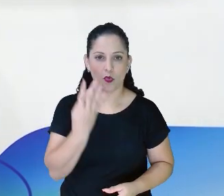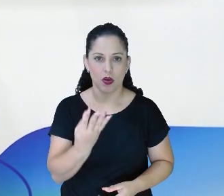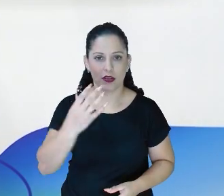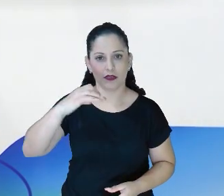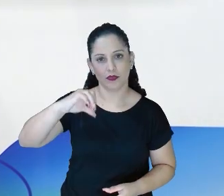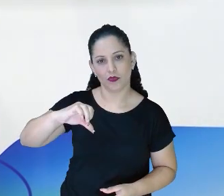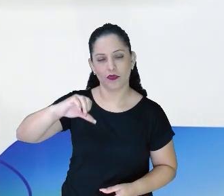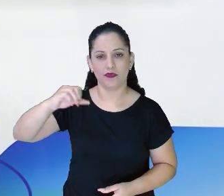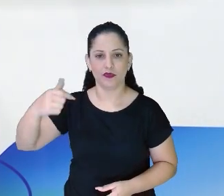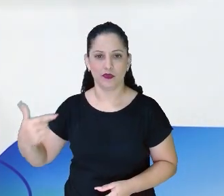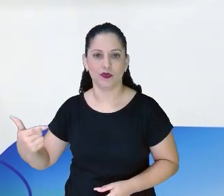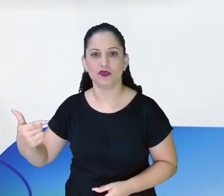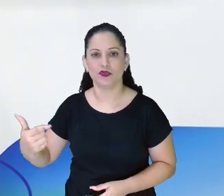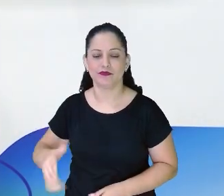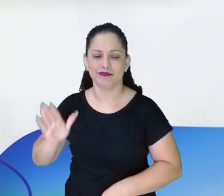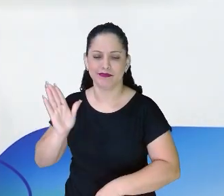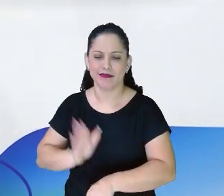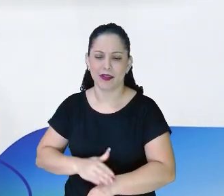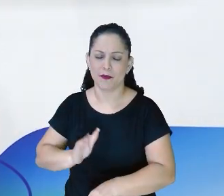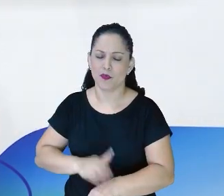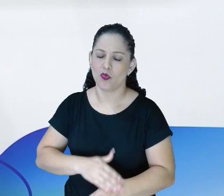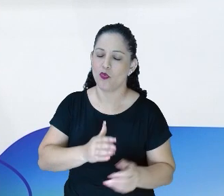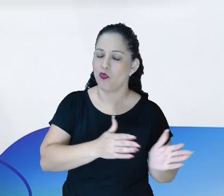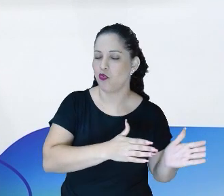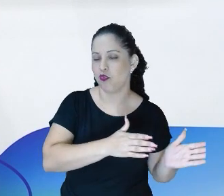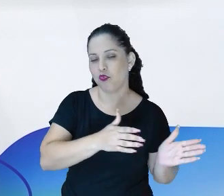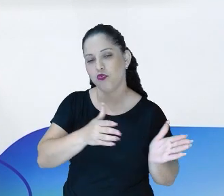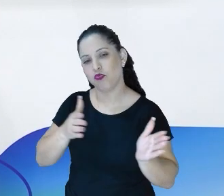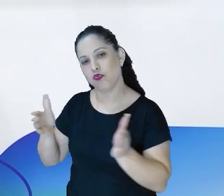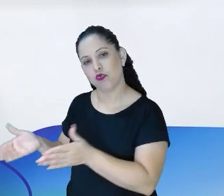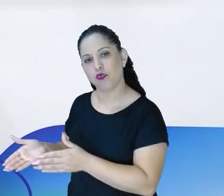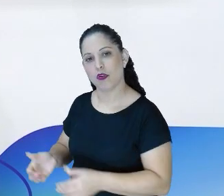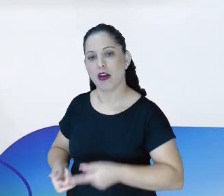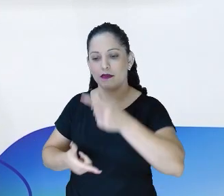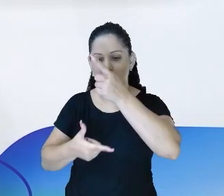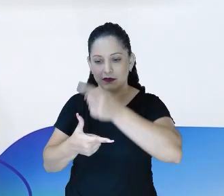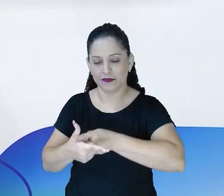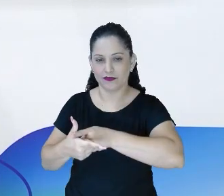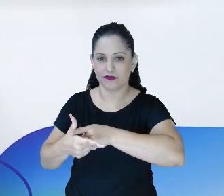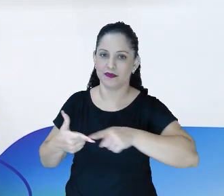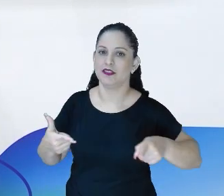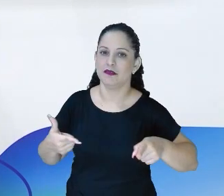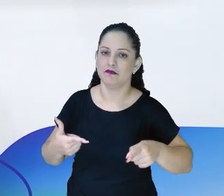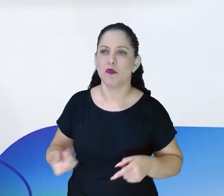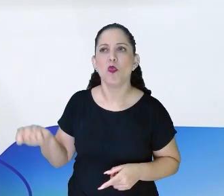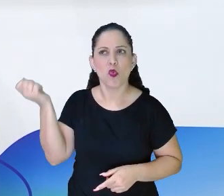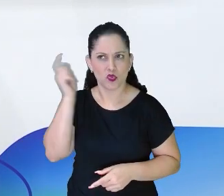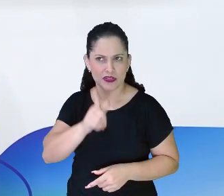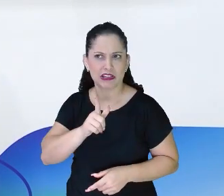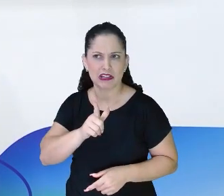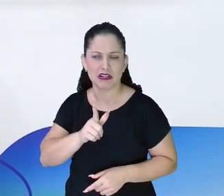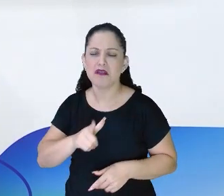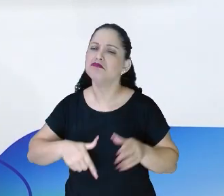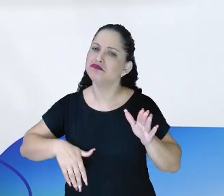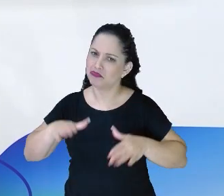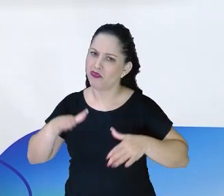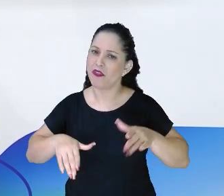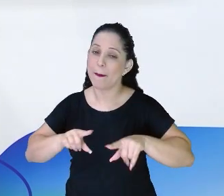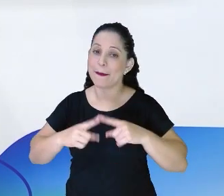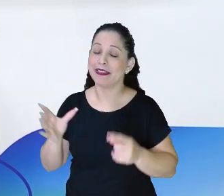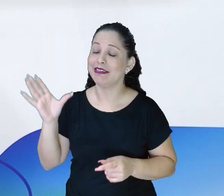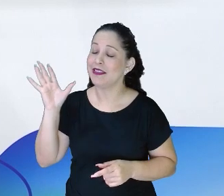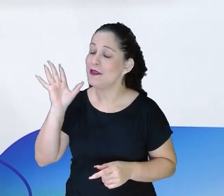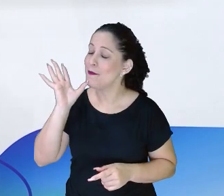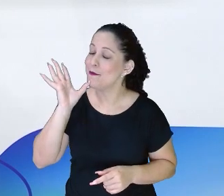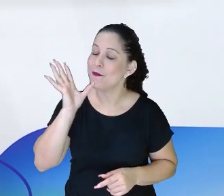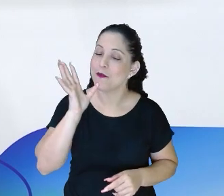nós passaríamos muito tempo para fazer essa divisão. Conseguiria? Talvez, mas demoraria